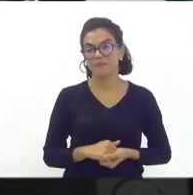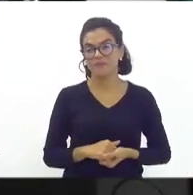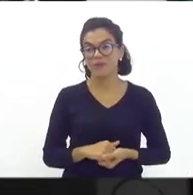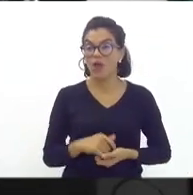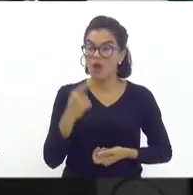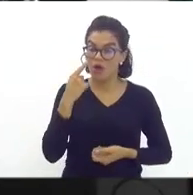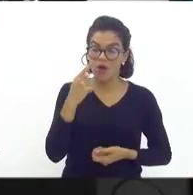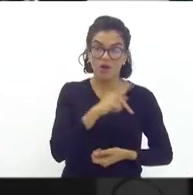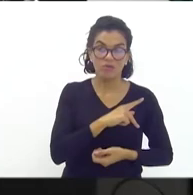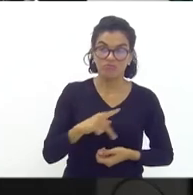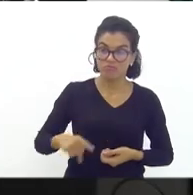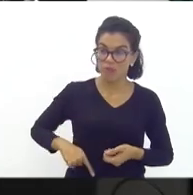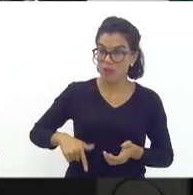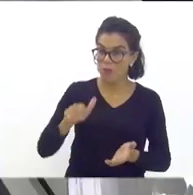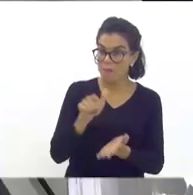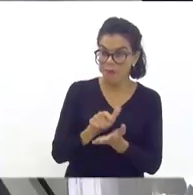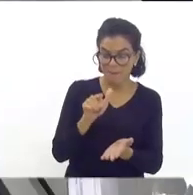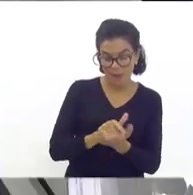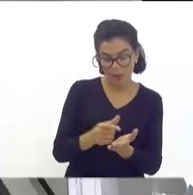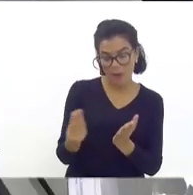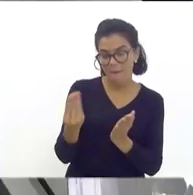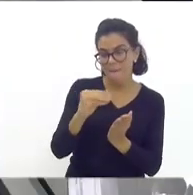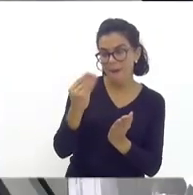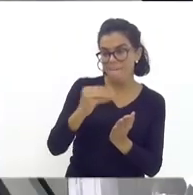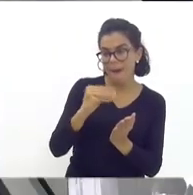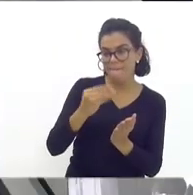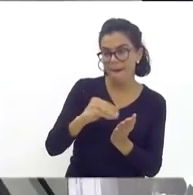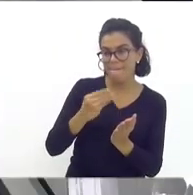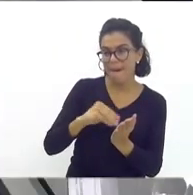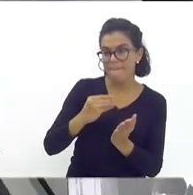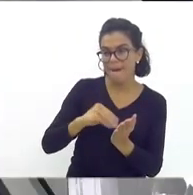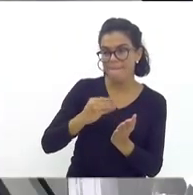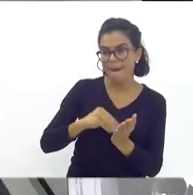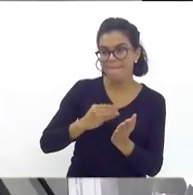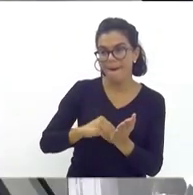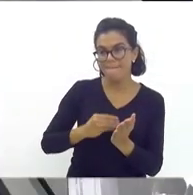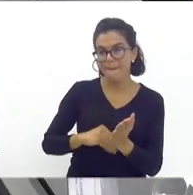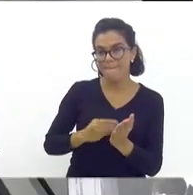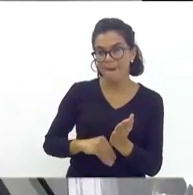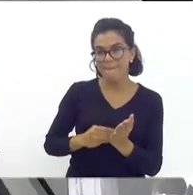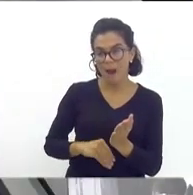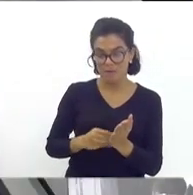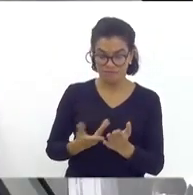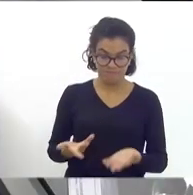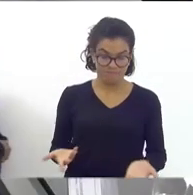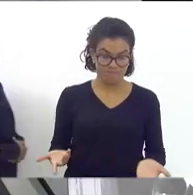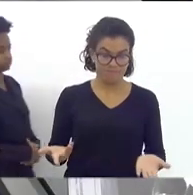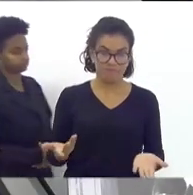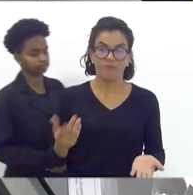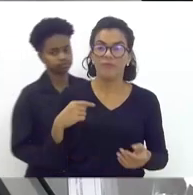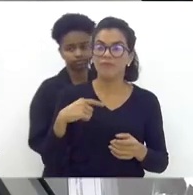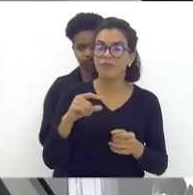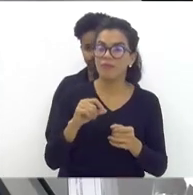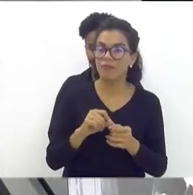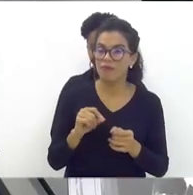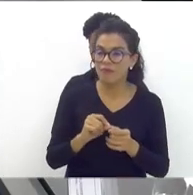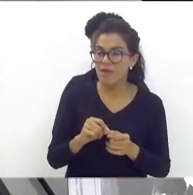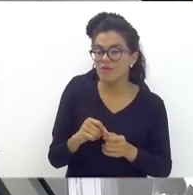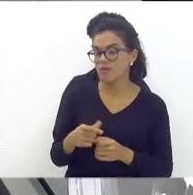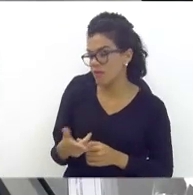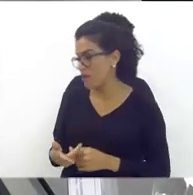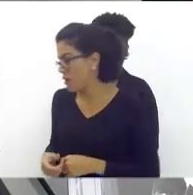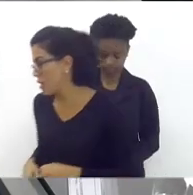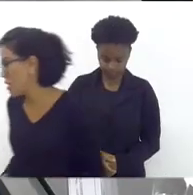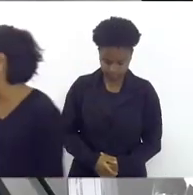no papel a gente põe tudo só fez uma coisa maravilhosa com a nossa presidente também fez uma uma